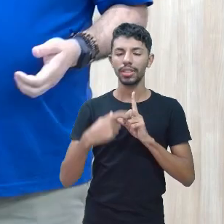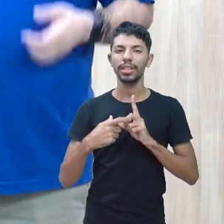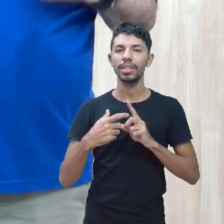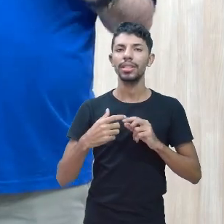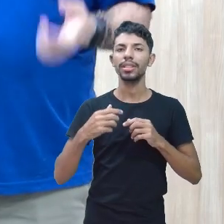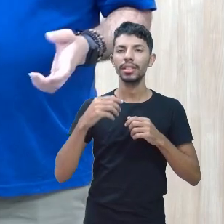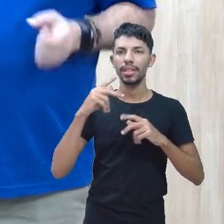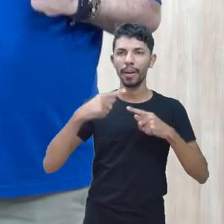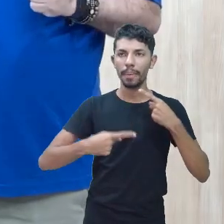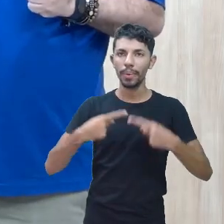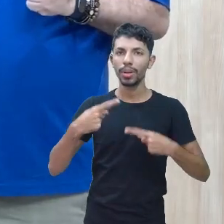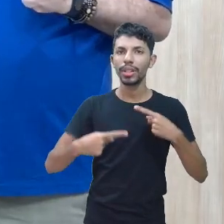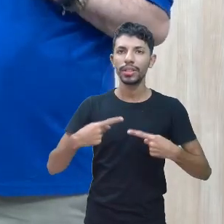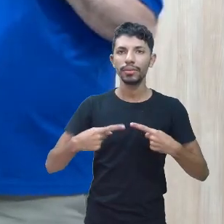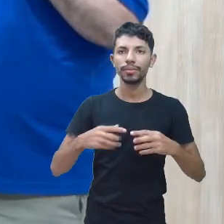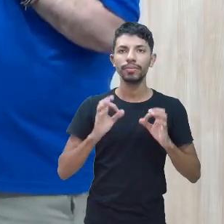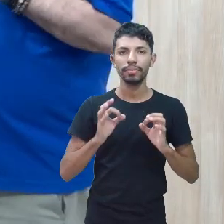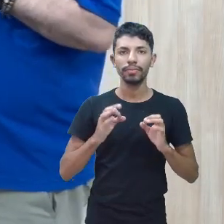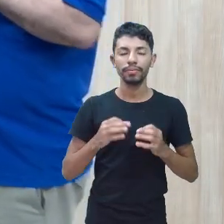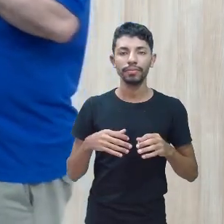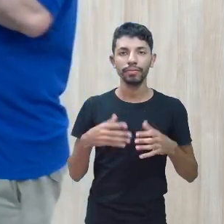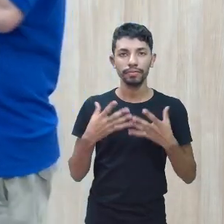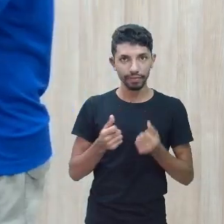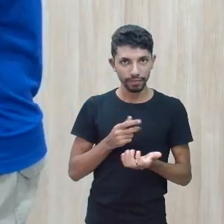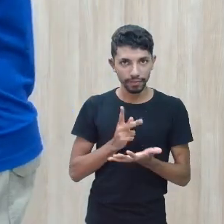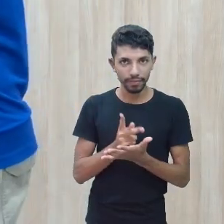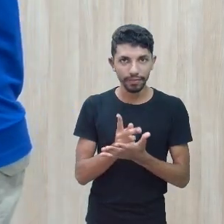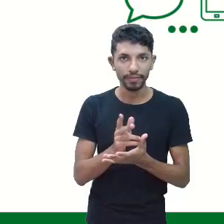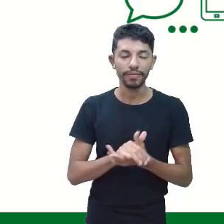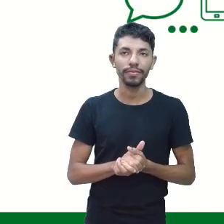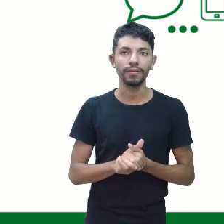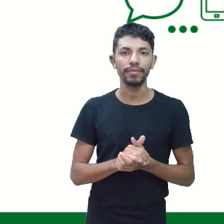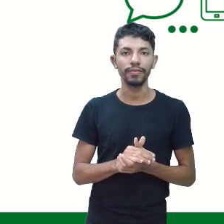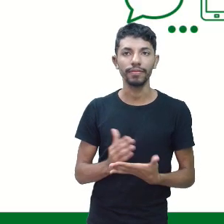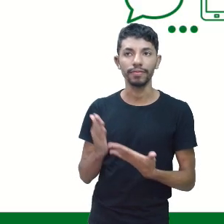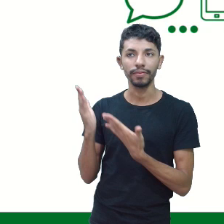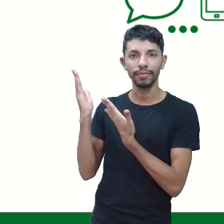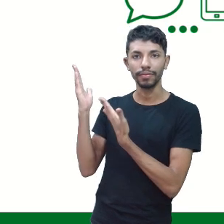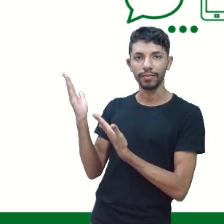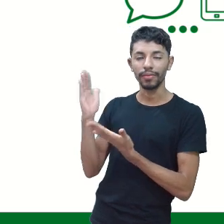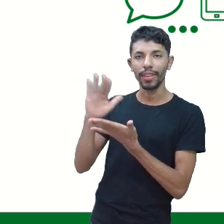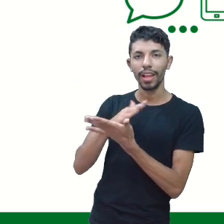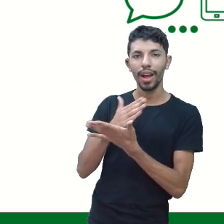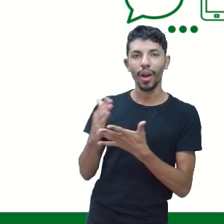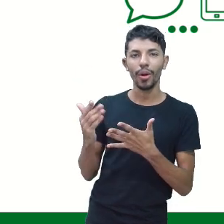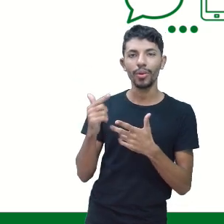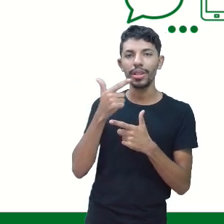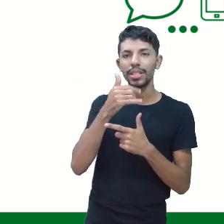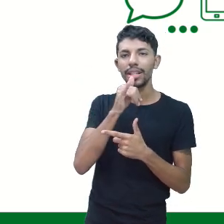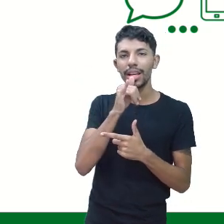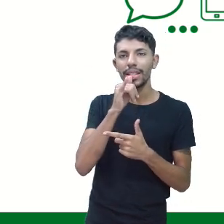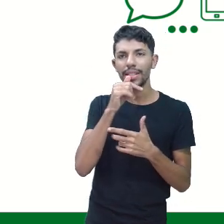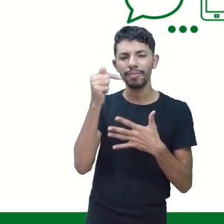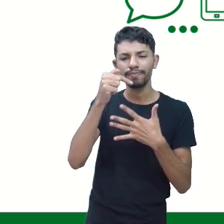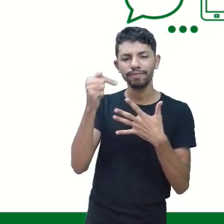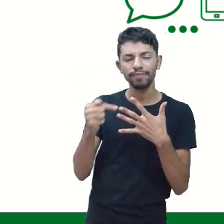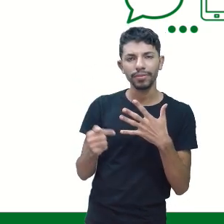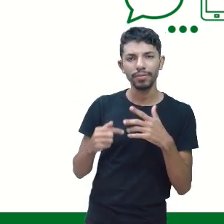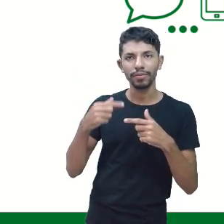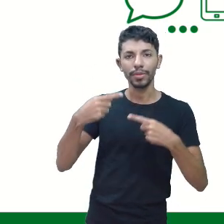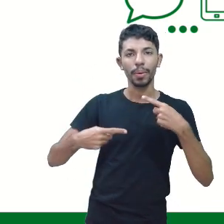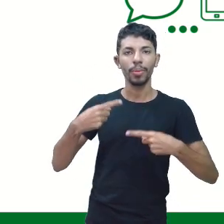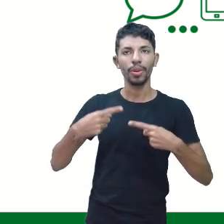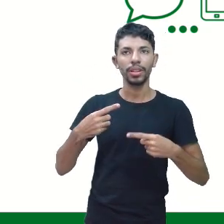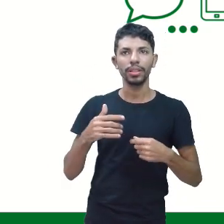políticos. Vamos continuar? Aqui são alguns exemplos, né, de questões políticas. Quanto nós devemos pagar de